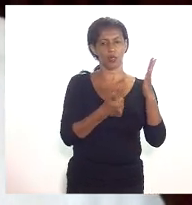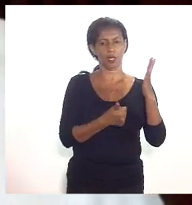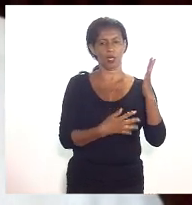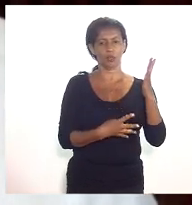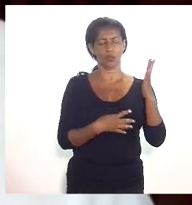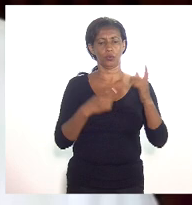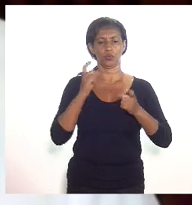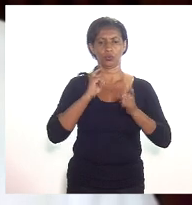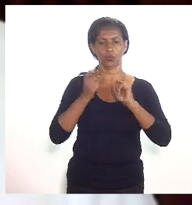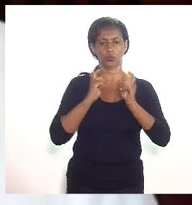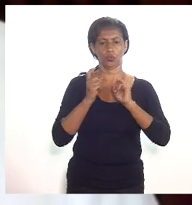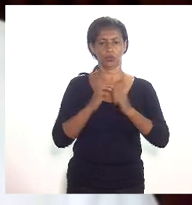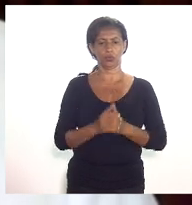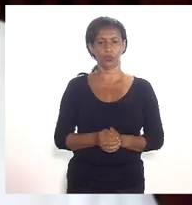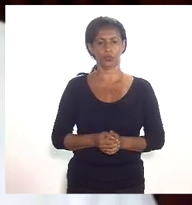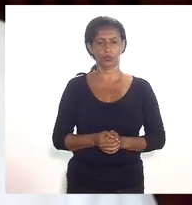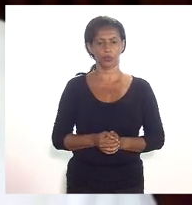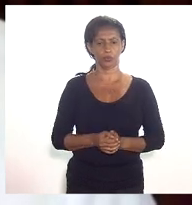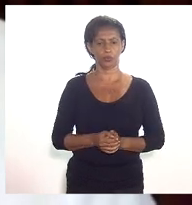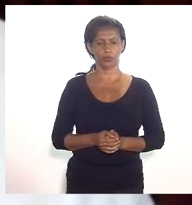Em discussão.